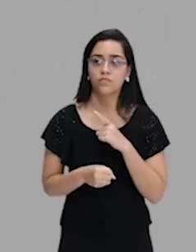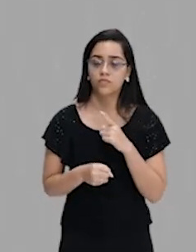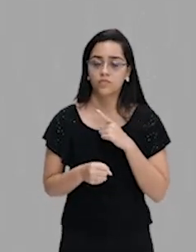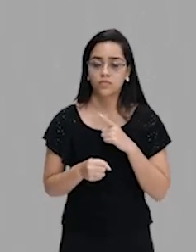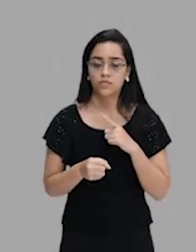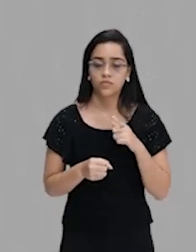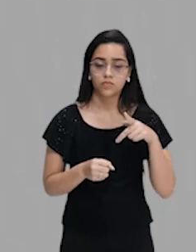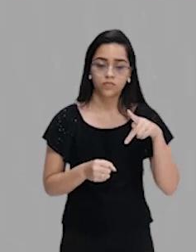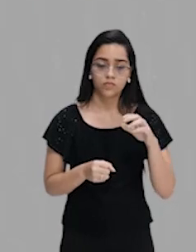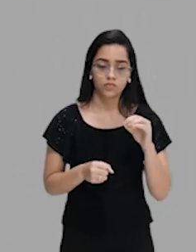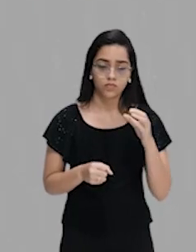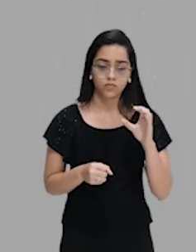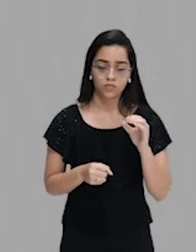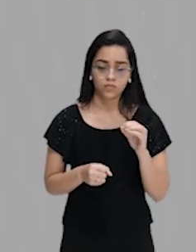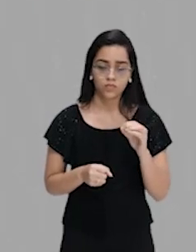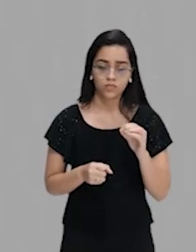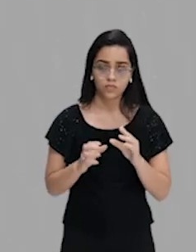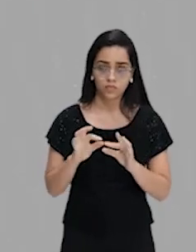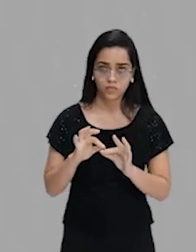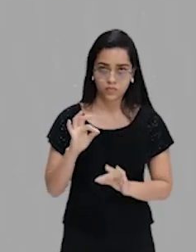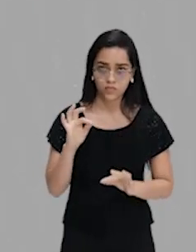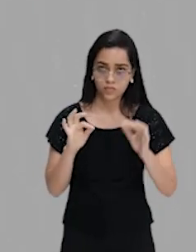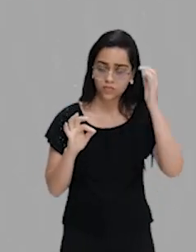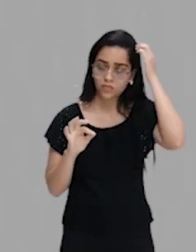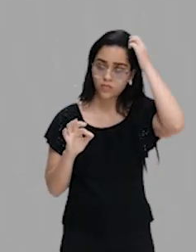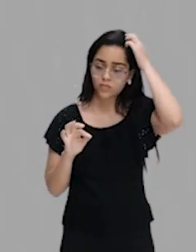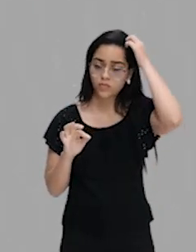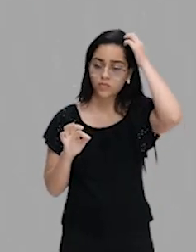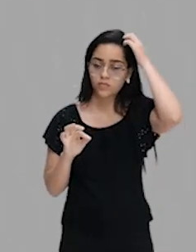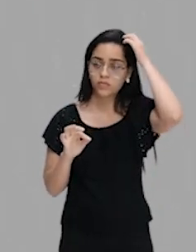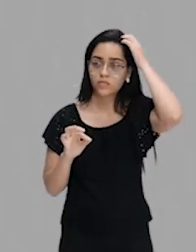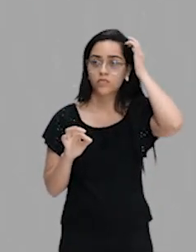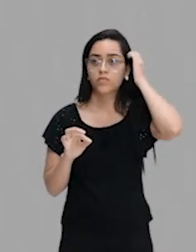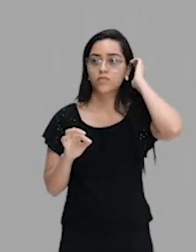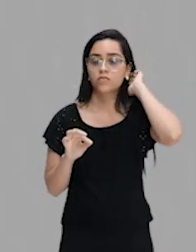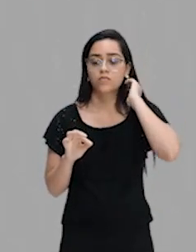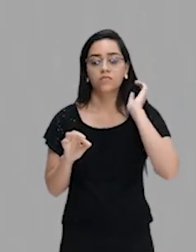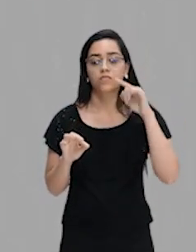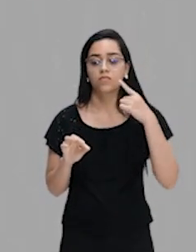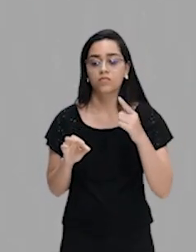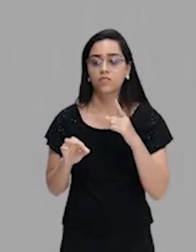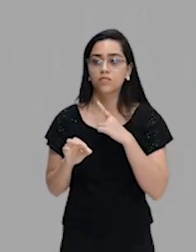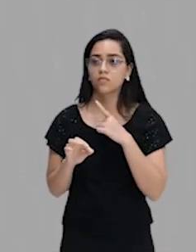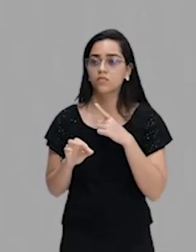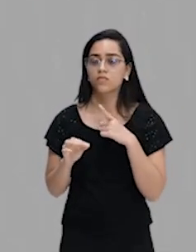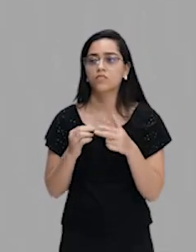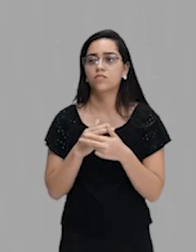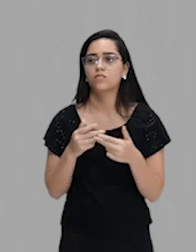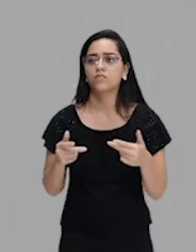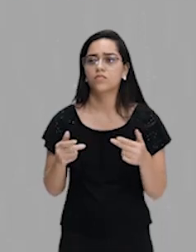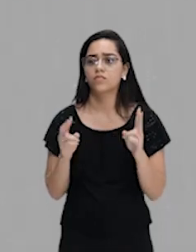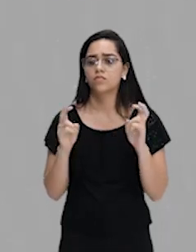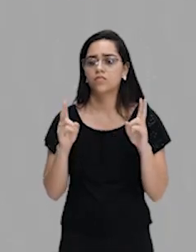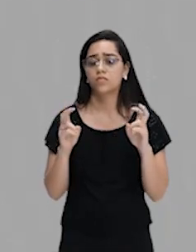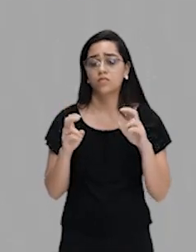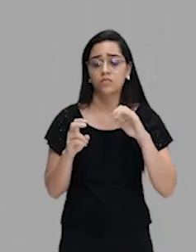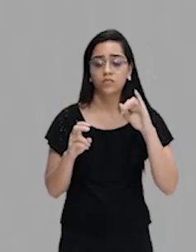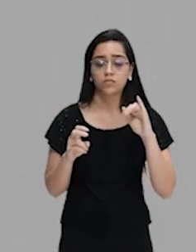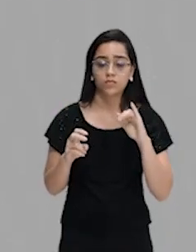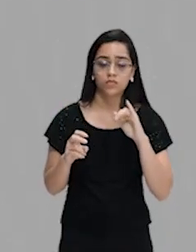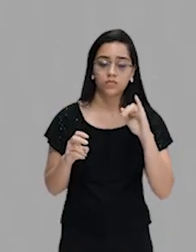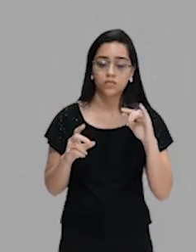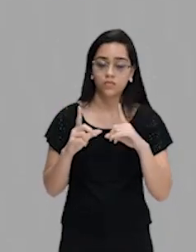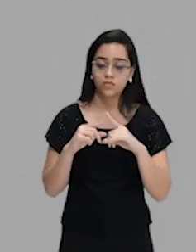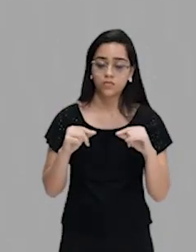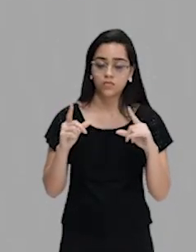poço em linha reta, nós iremos sair do outro lado do planeta, que seria o Japão, né,